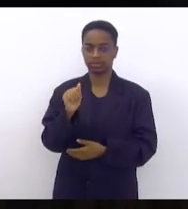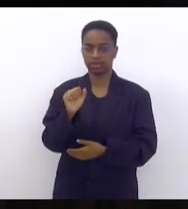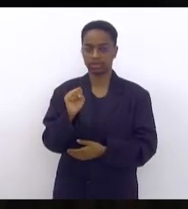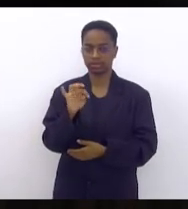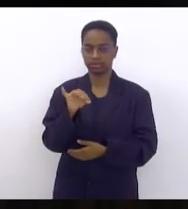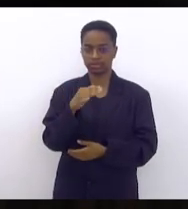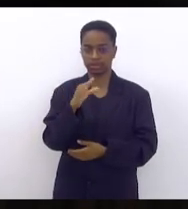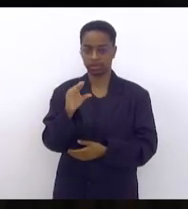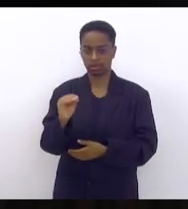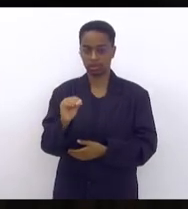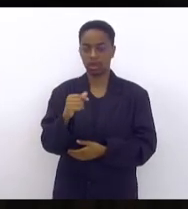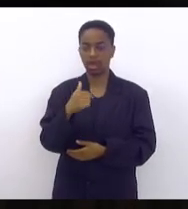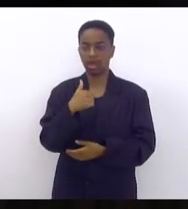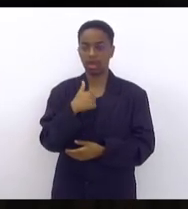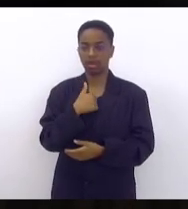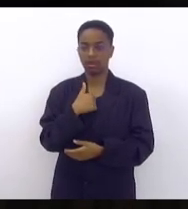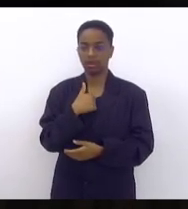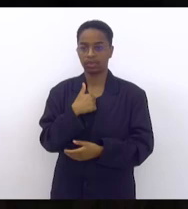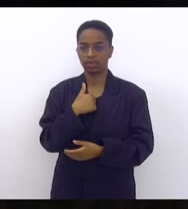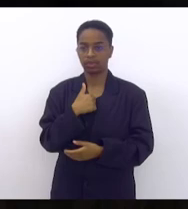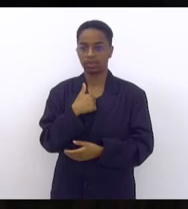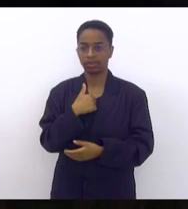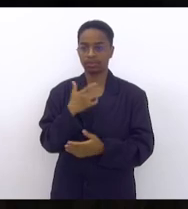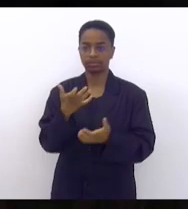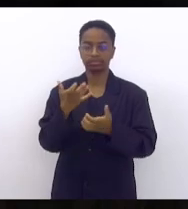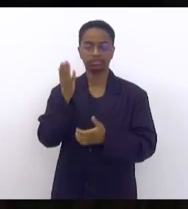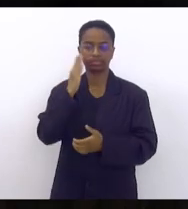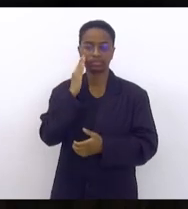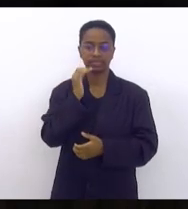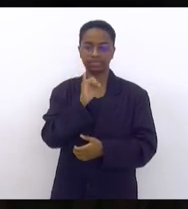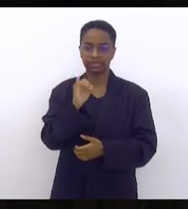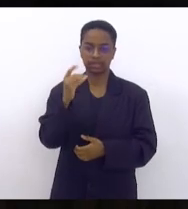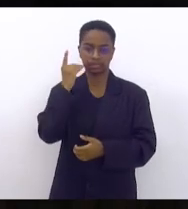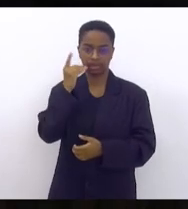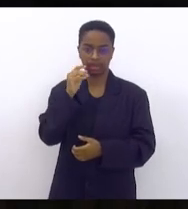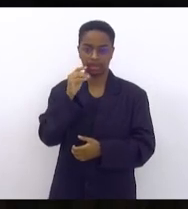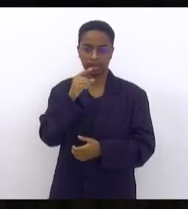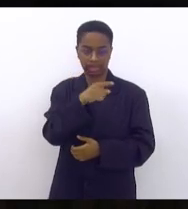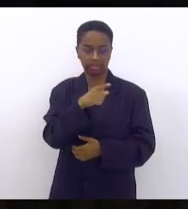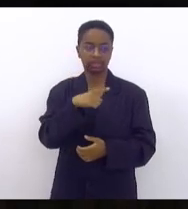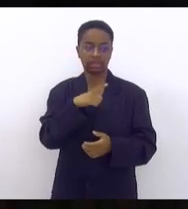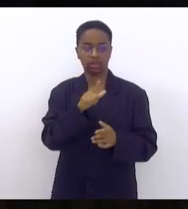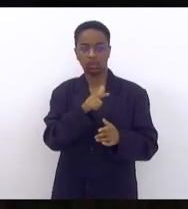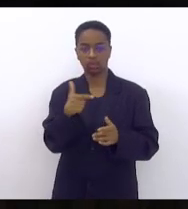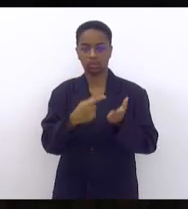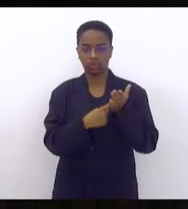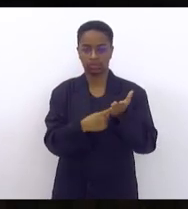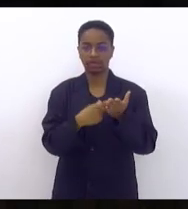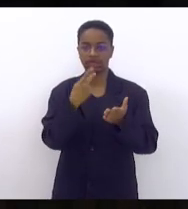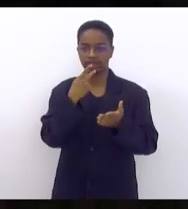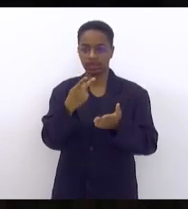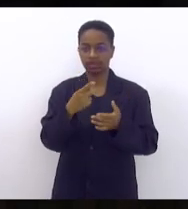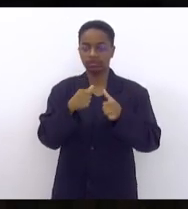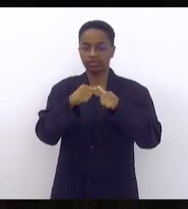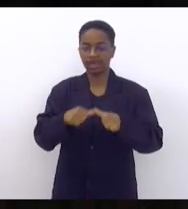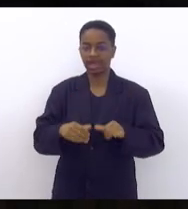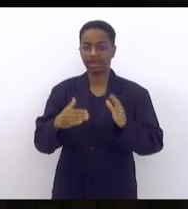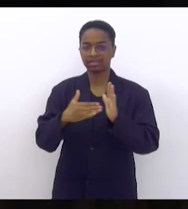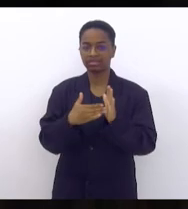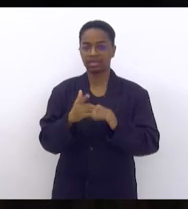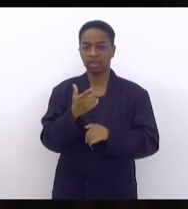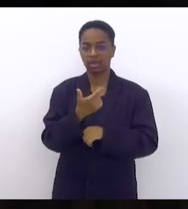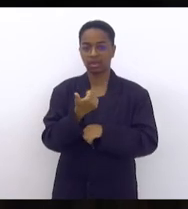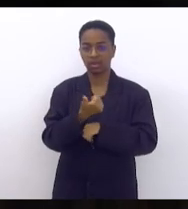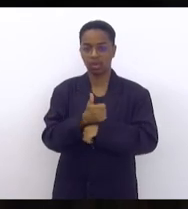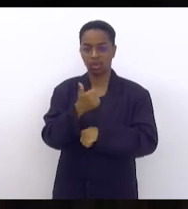vou ver se o deputado André Correia, ele tem uma outra agenda, falou que poderia ficar até às 11, mas já se estendeu o máximo aqui, para